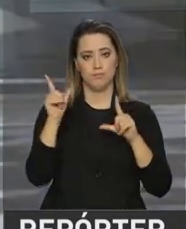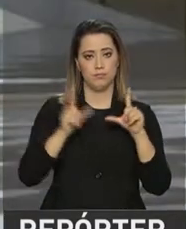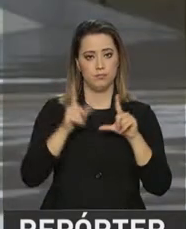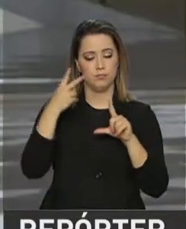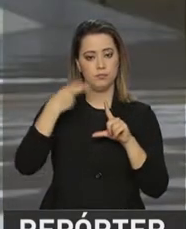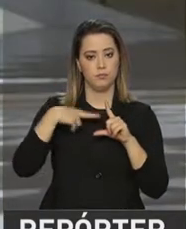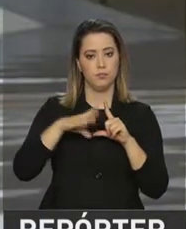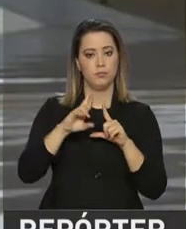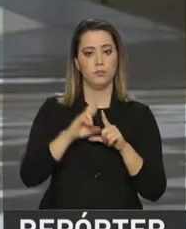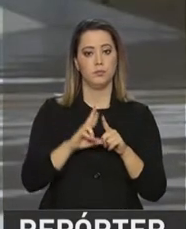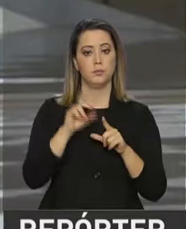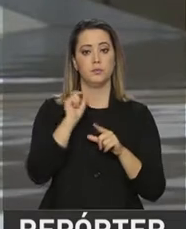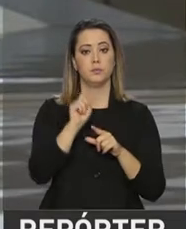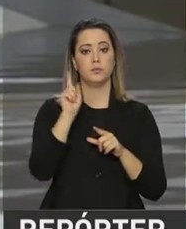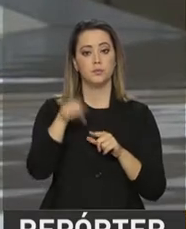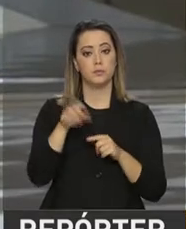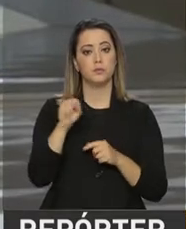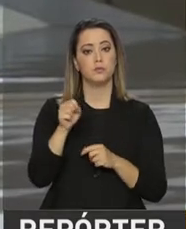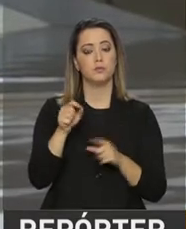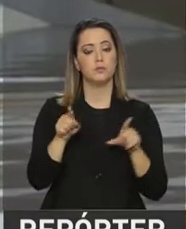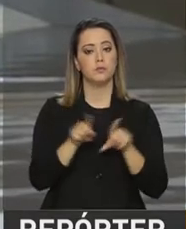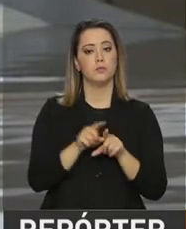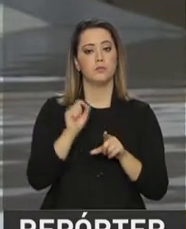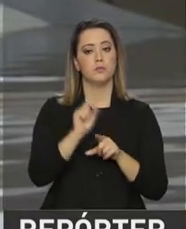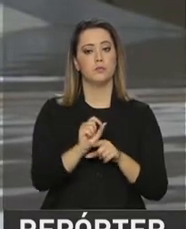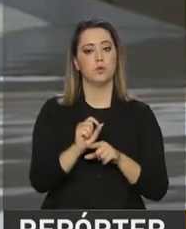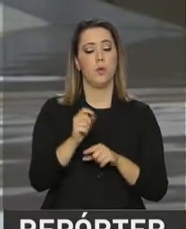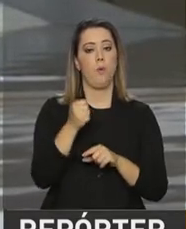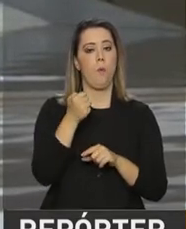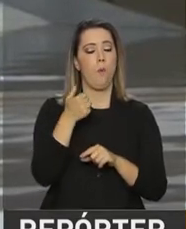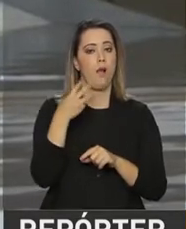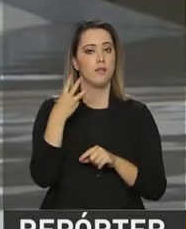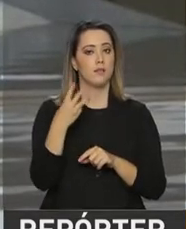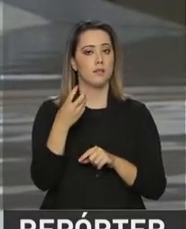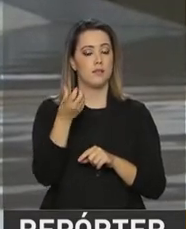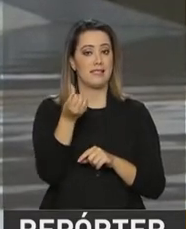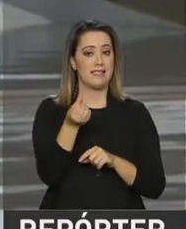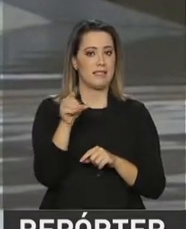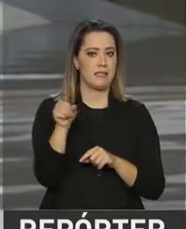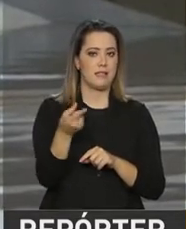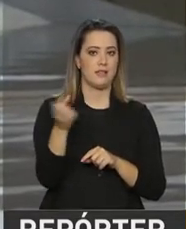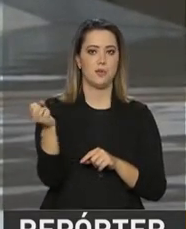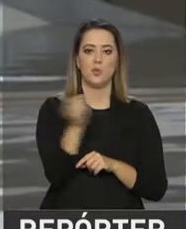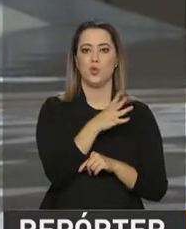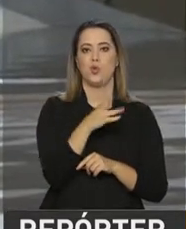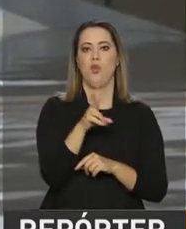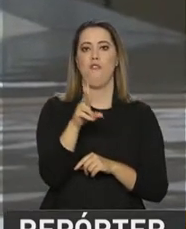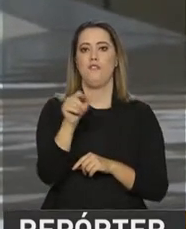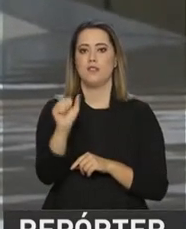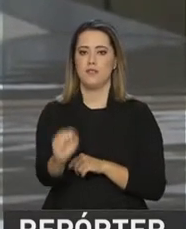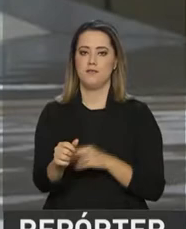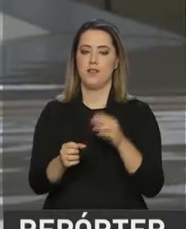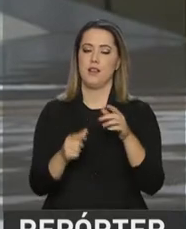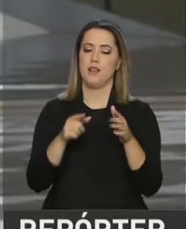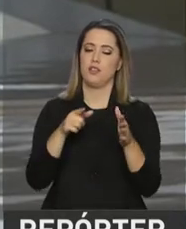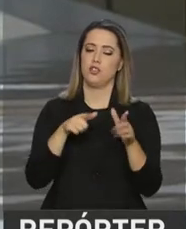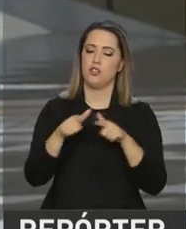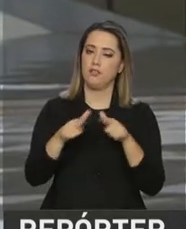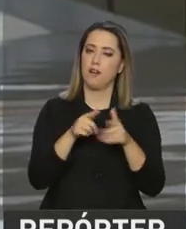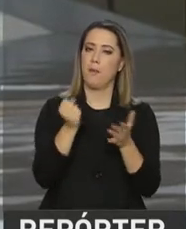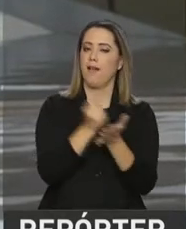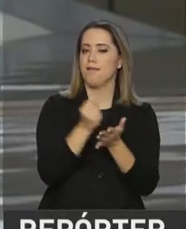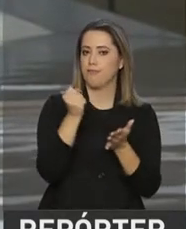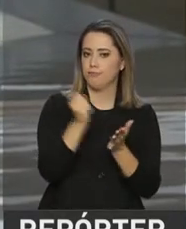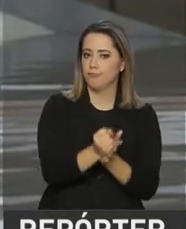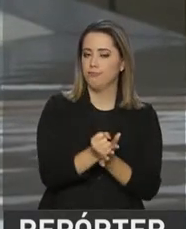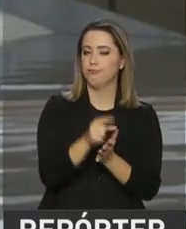assistem na tv nbr é isso mesmo roberto foram quase 36 mil novas vagas com carteira assinada no